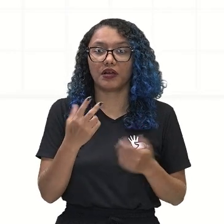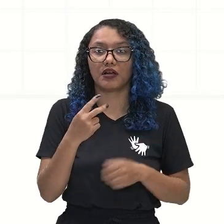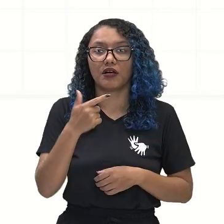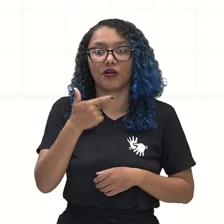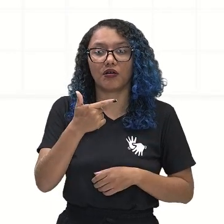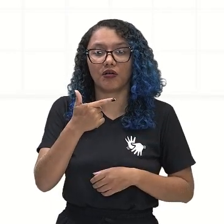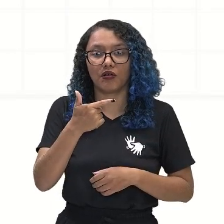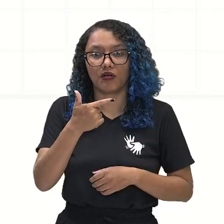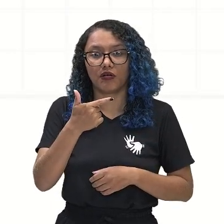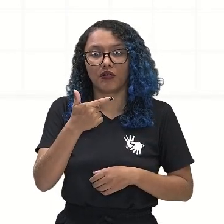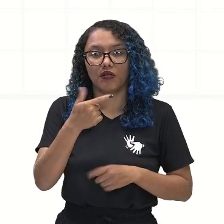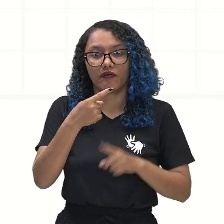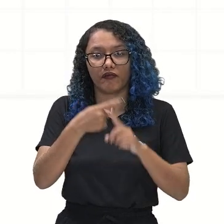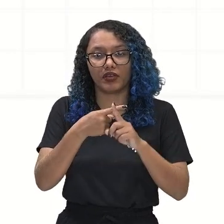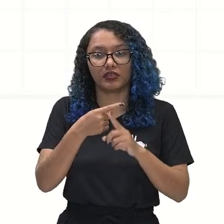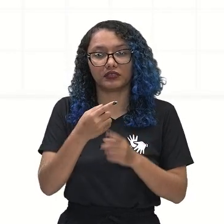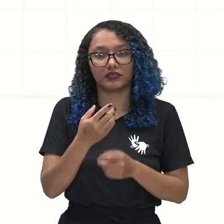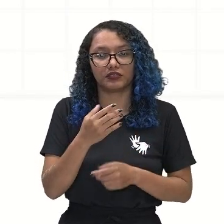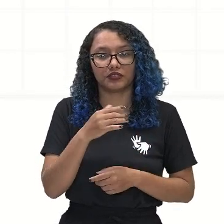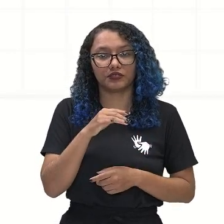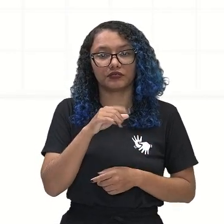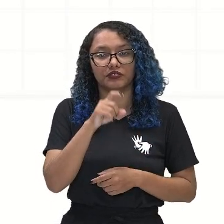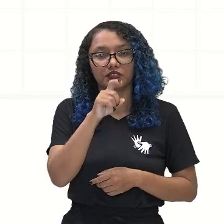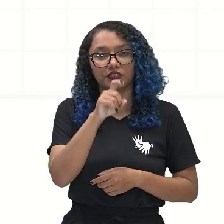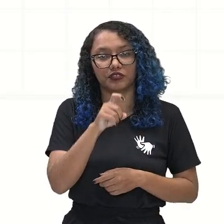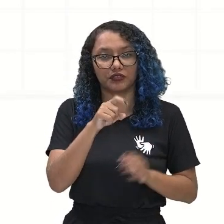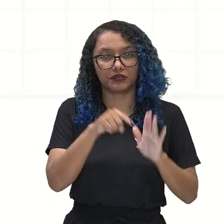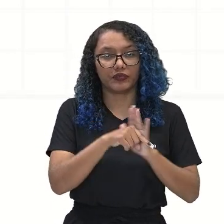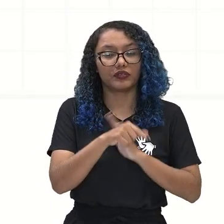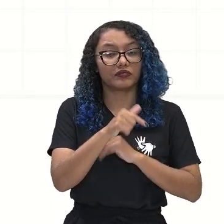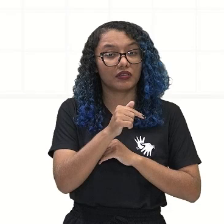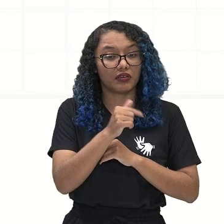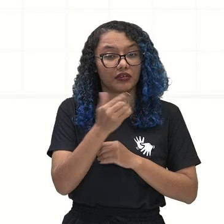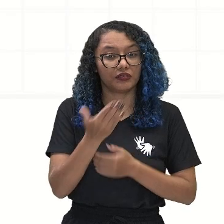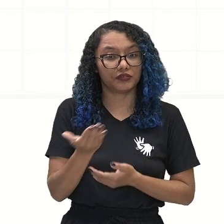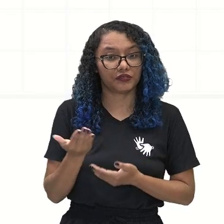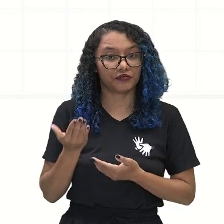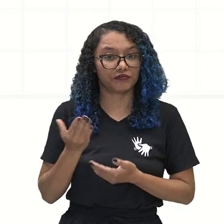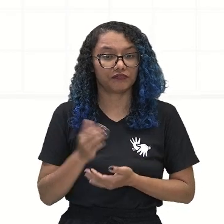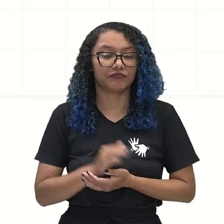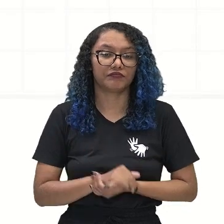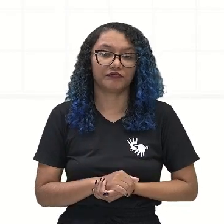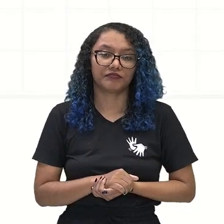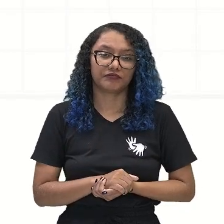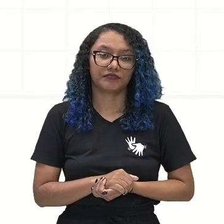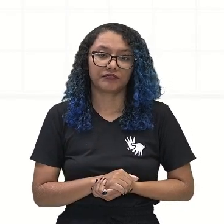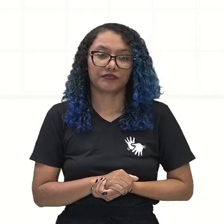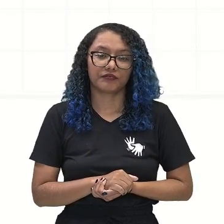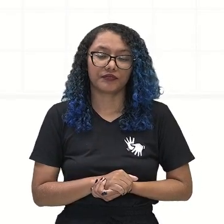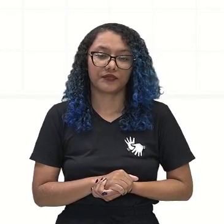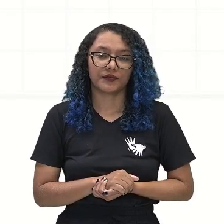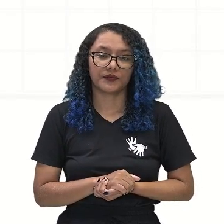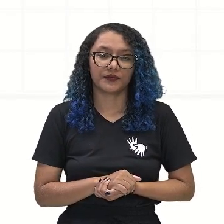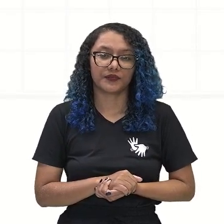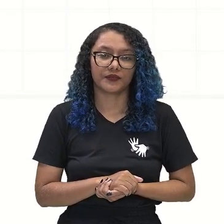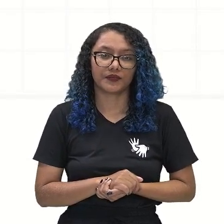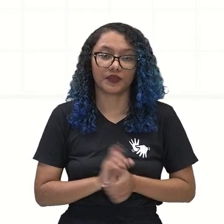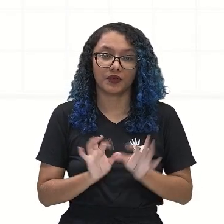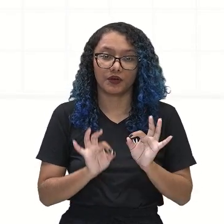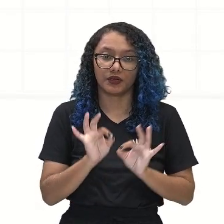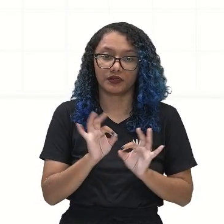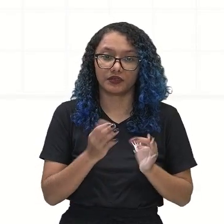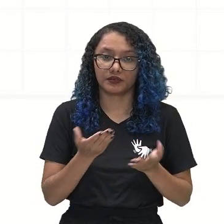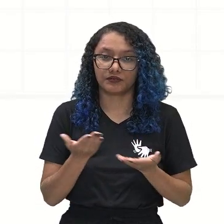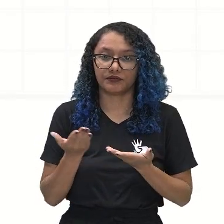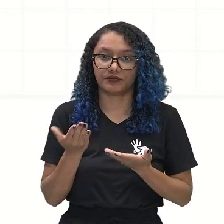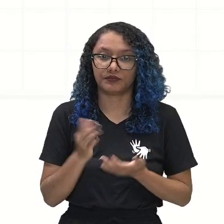dobro do número de quem, pessoal? Das meninas. Olha como ficou a transcodificação. E essa, então, aqui